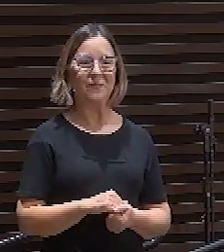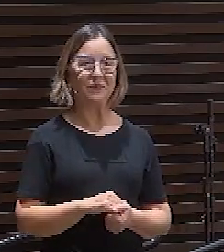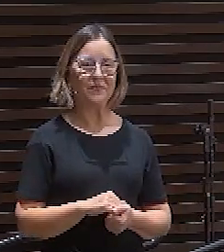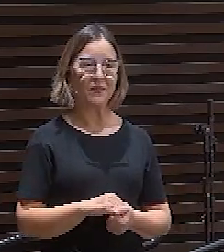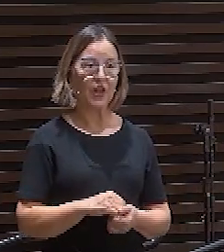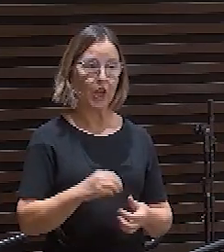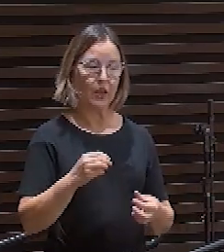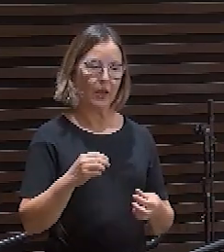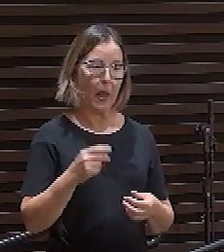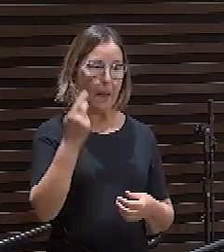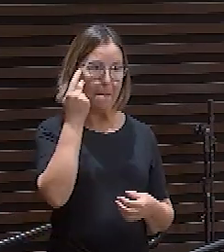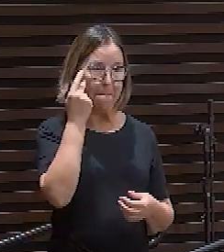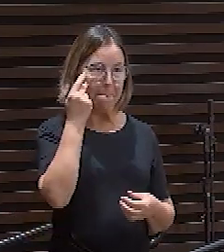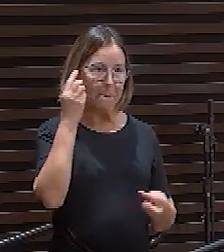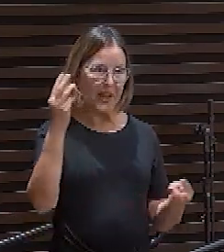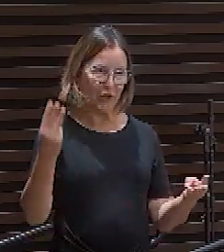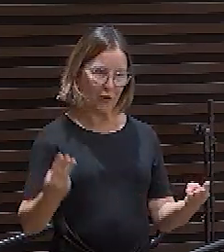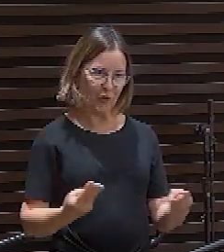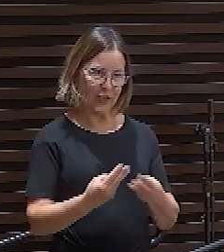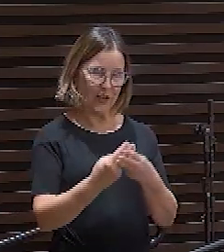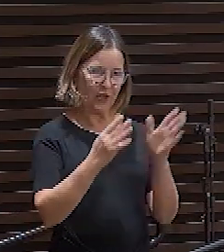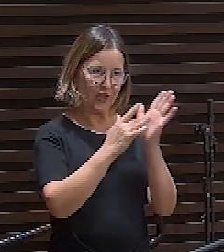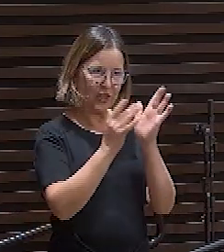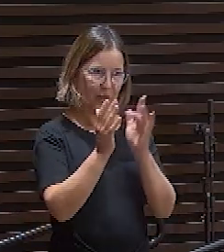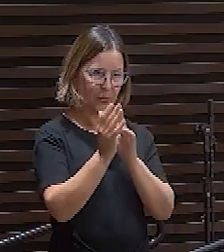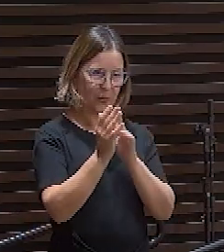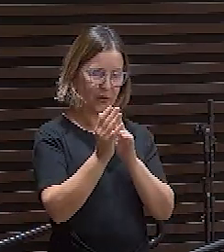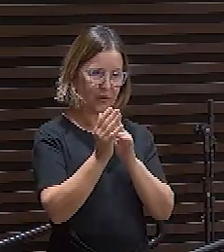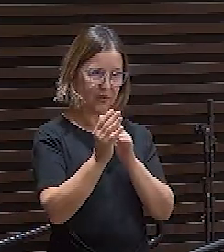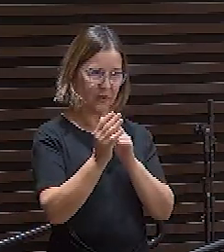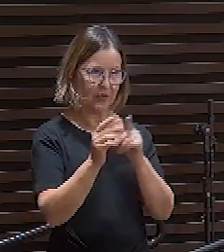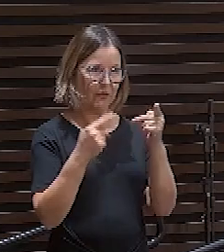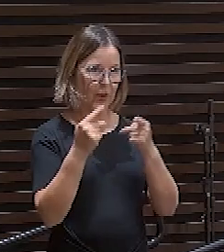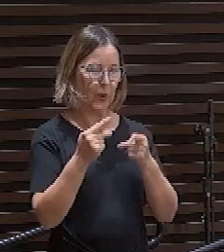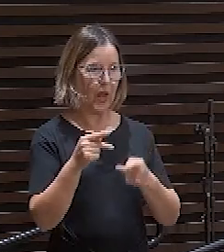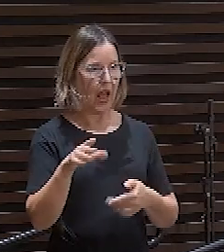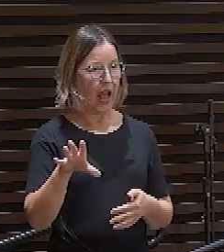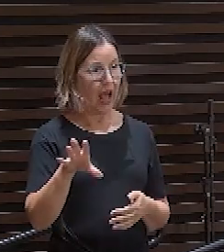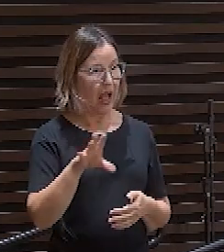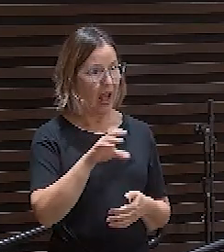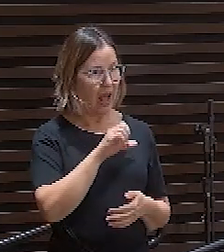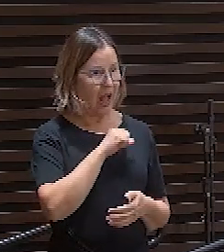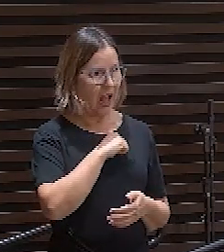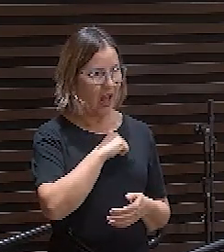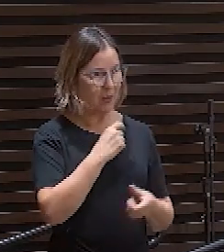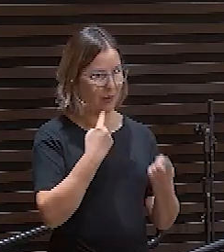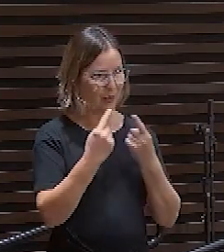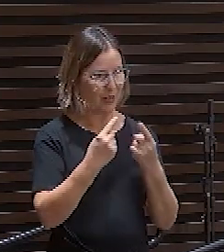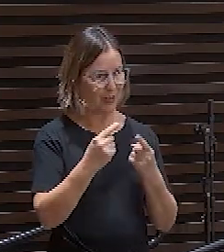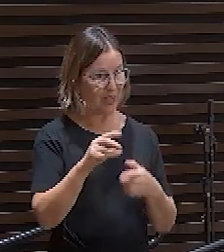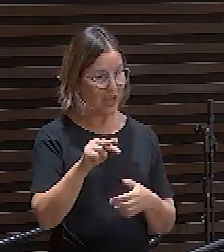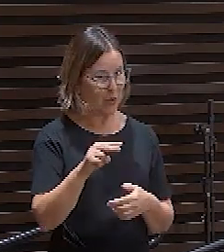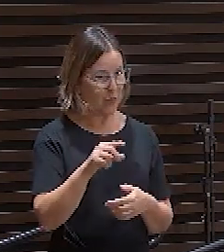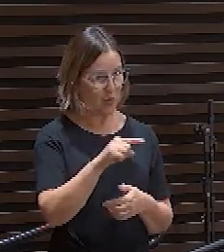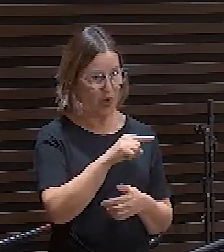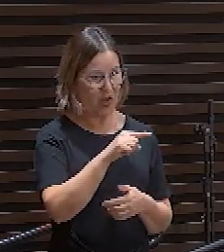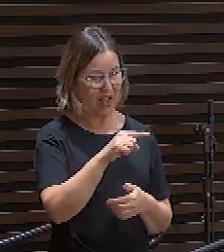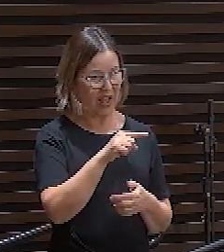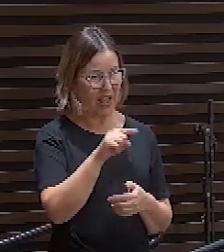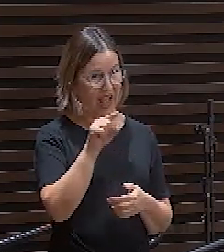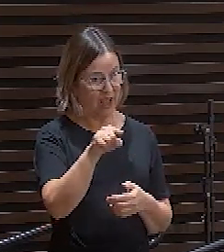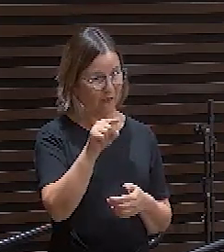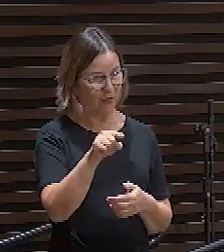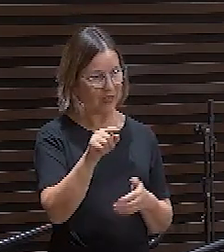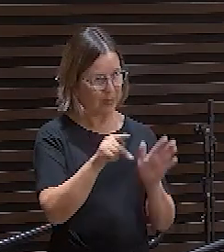judeus ele disse: que vos ameis uns aos outros como a ti mesmo. Se você se